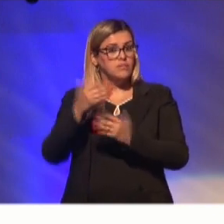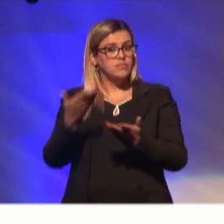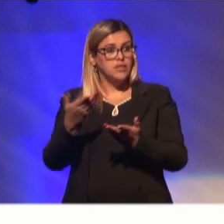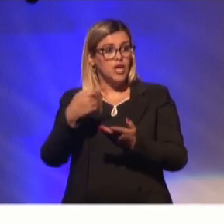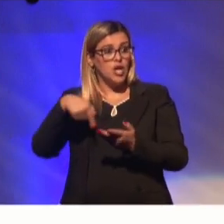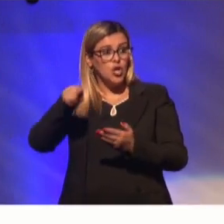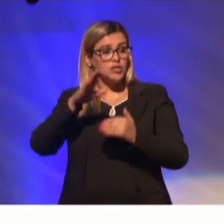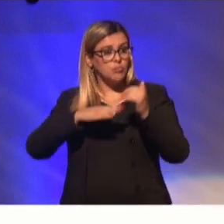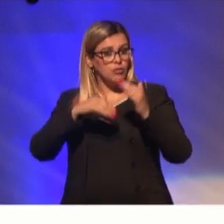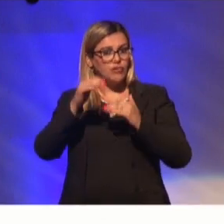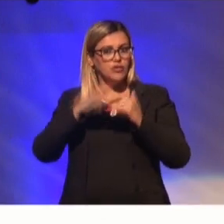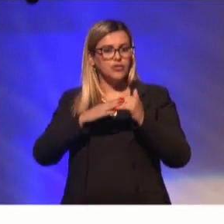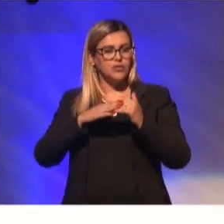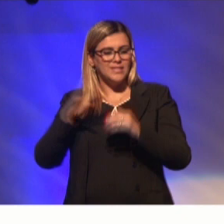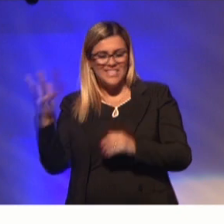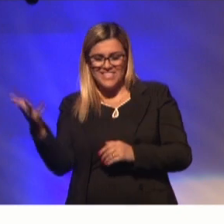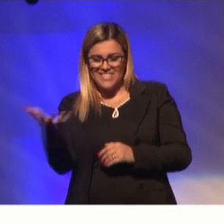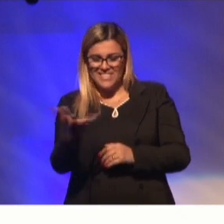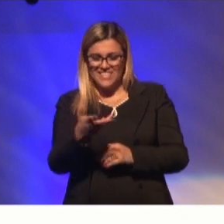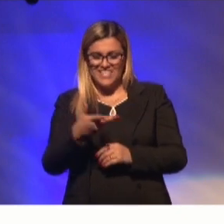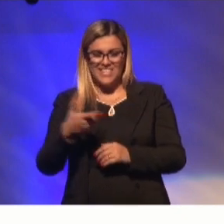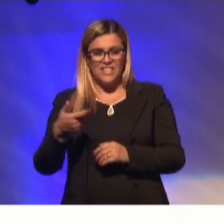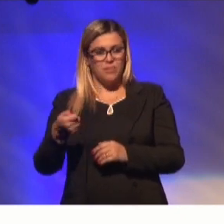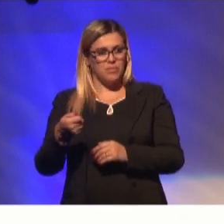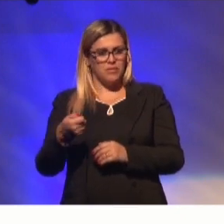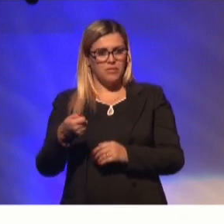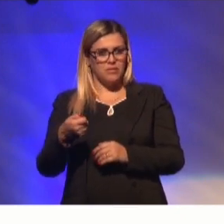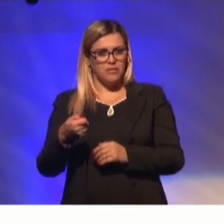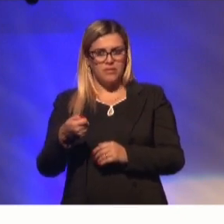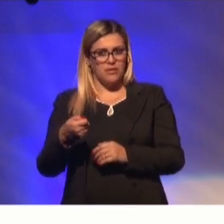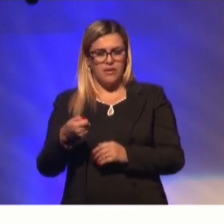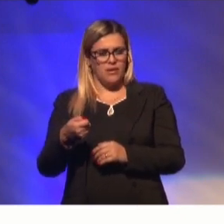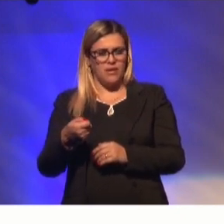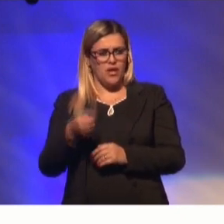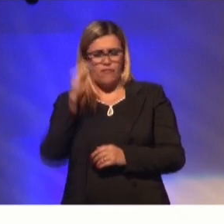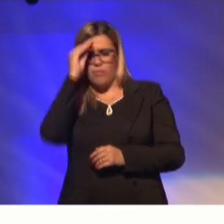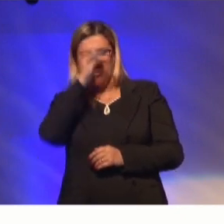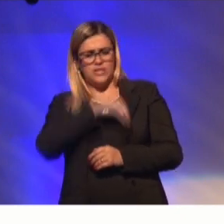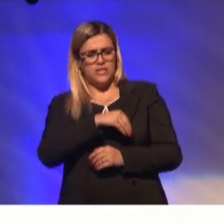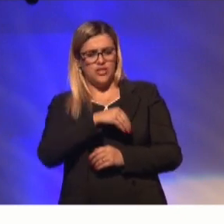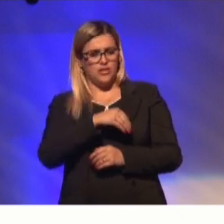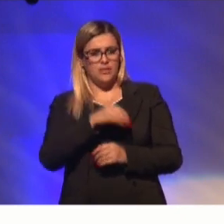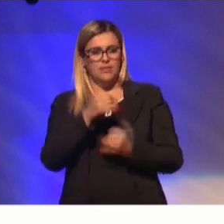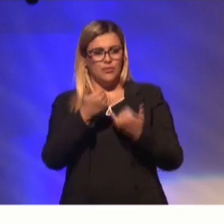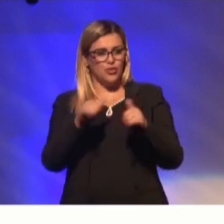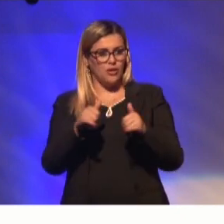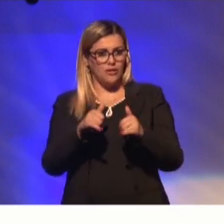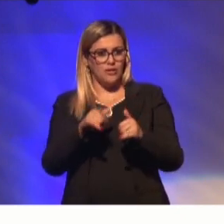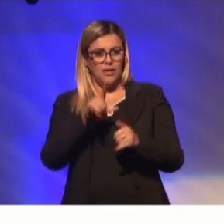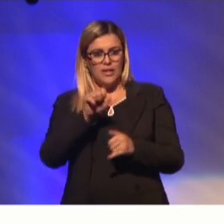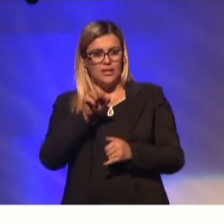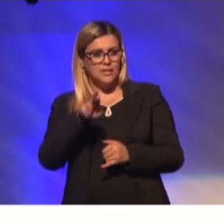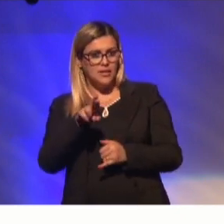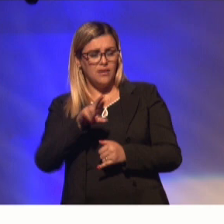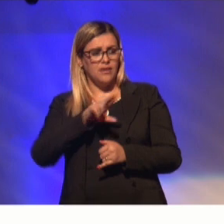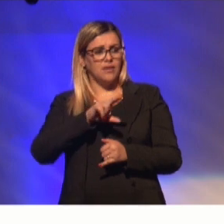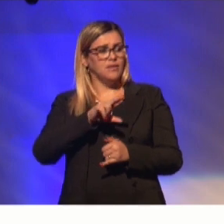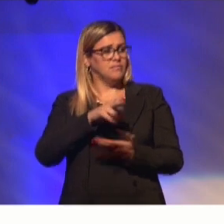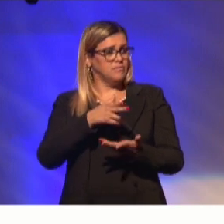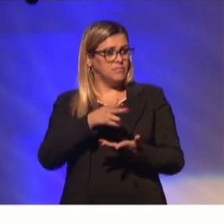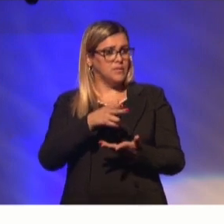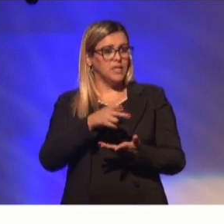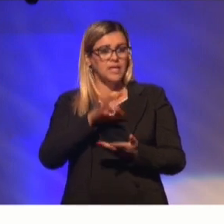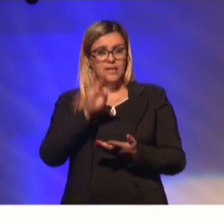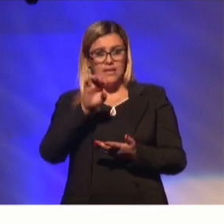nossa profissão é maravilhosa. Não vamos entregar terapia por choque, assim como o laser, assim como